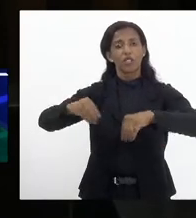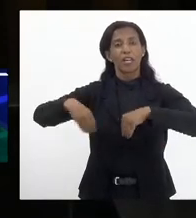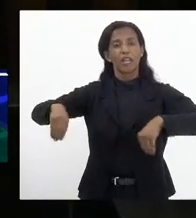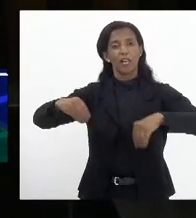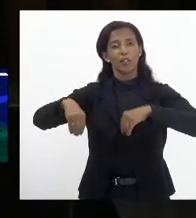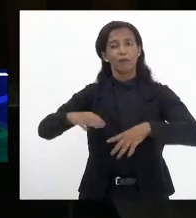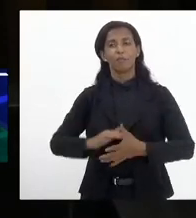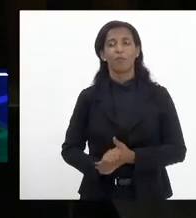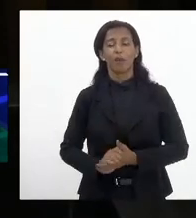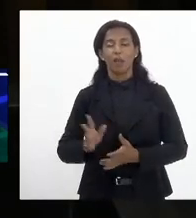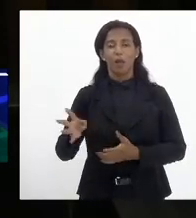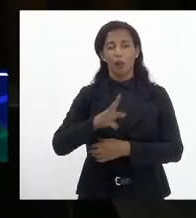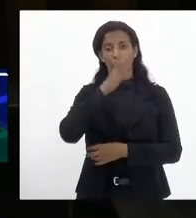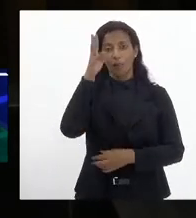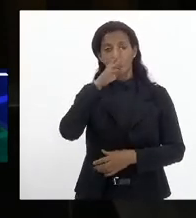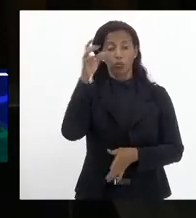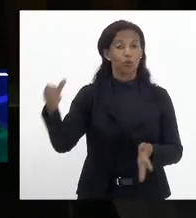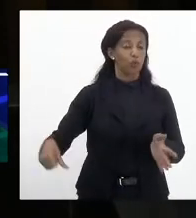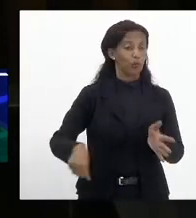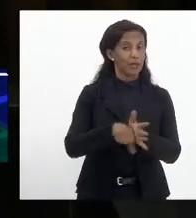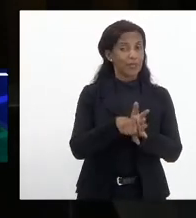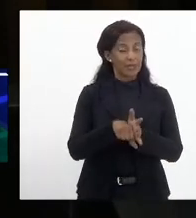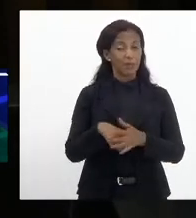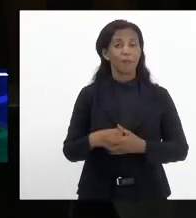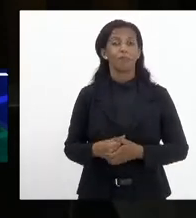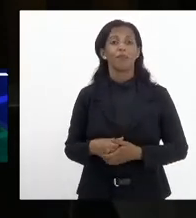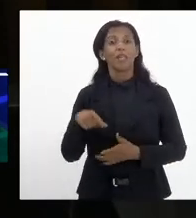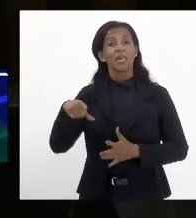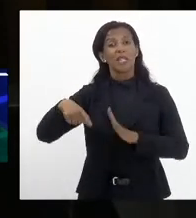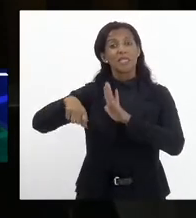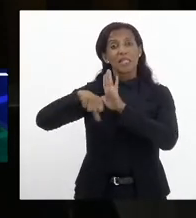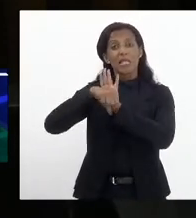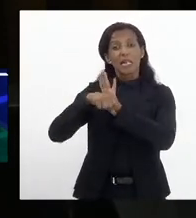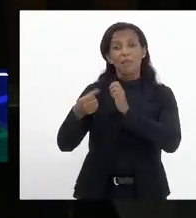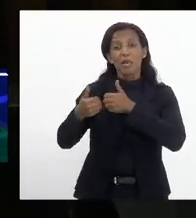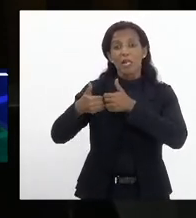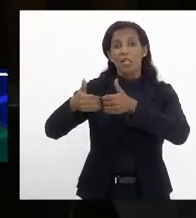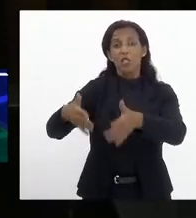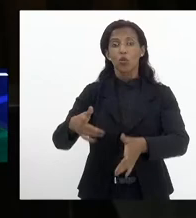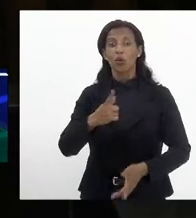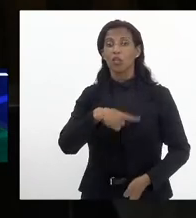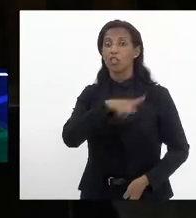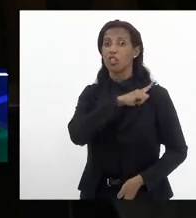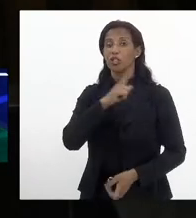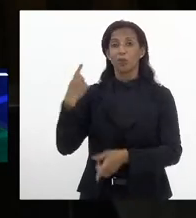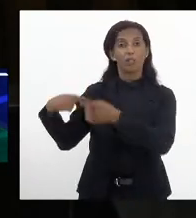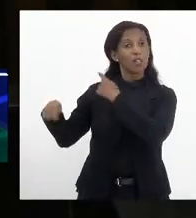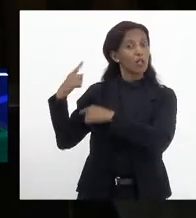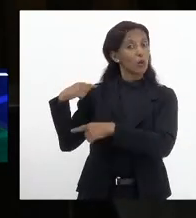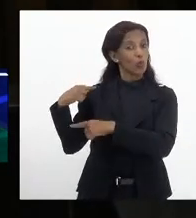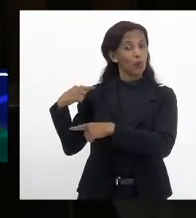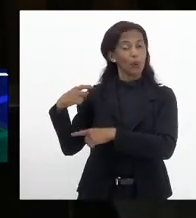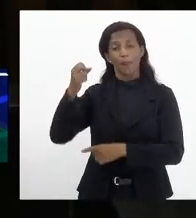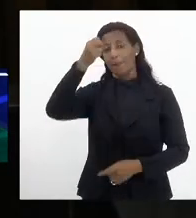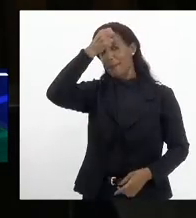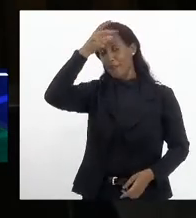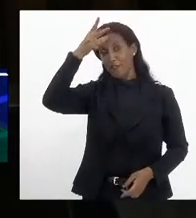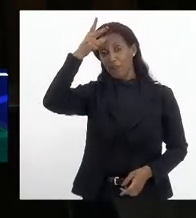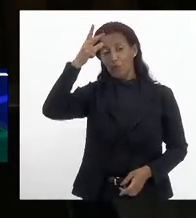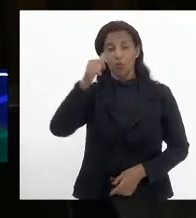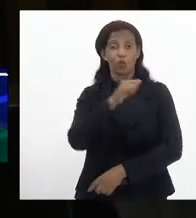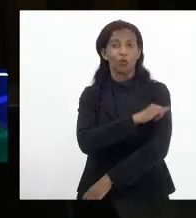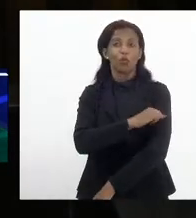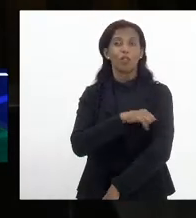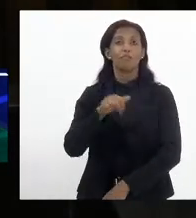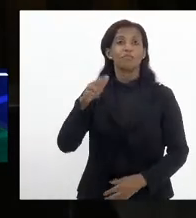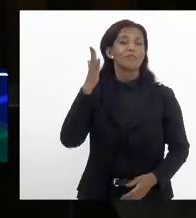verdadeiro absurdo, um crime, e que esse crime iniciou na gestão anterior. A Prefeitura do Rio de Janeiro,